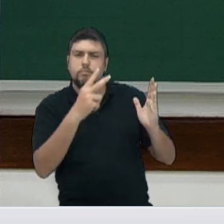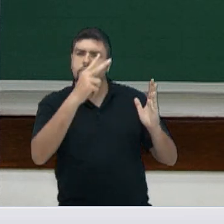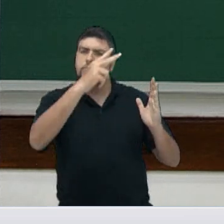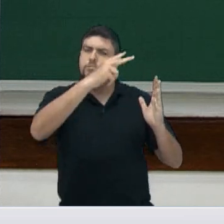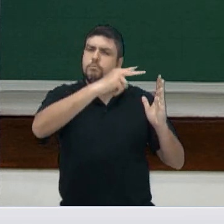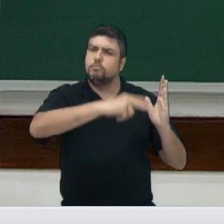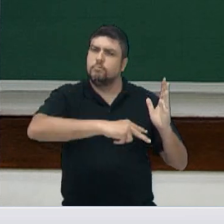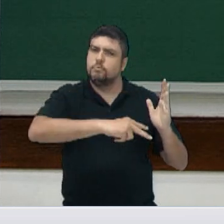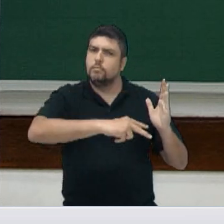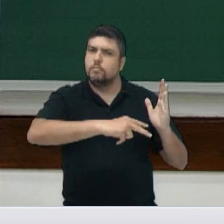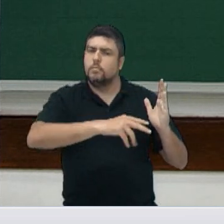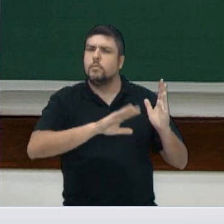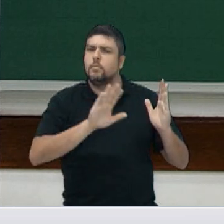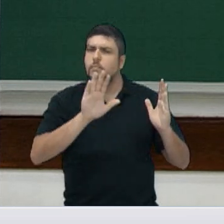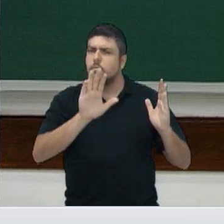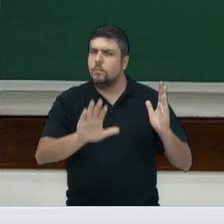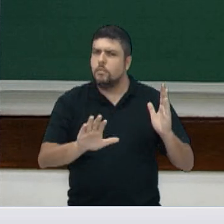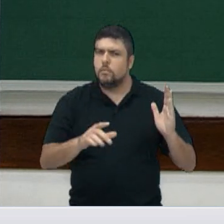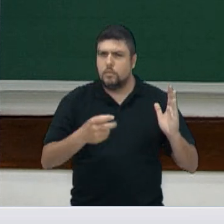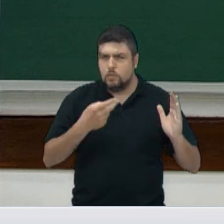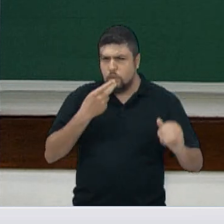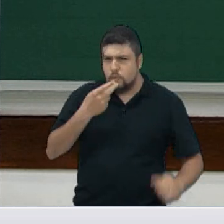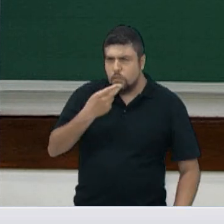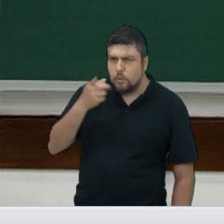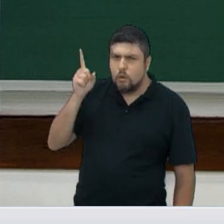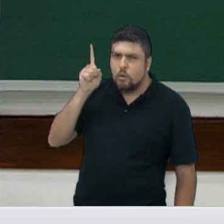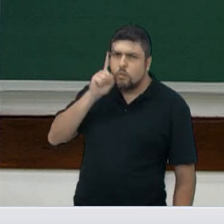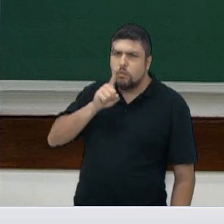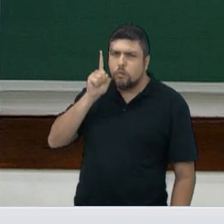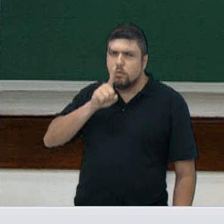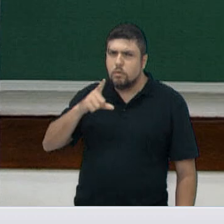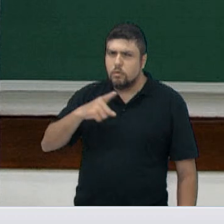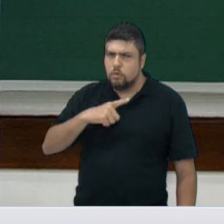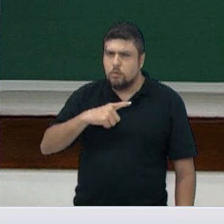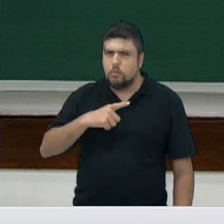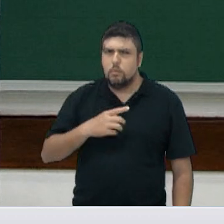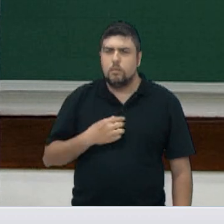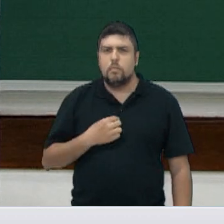em algum momento nós falamos em Estados Unidos da América?